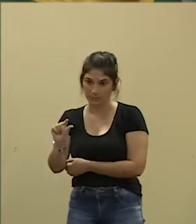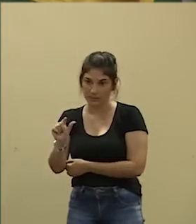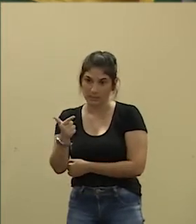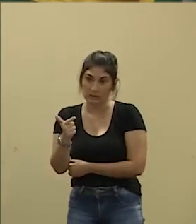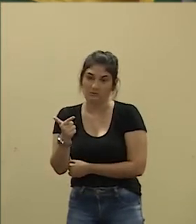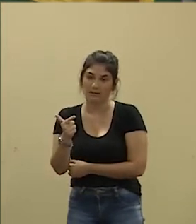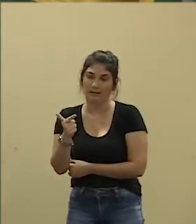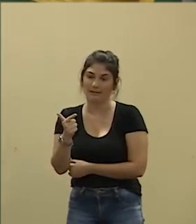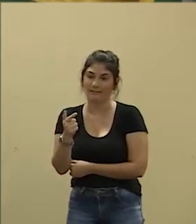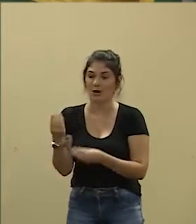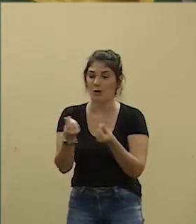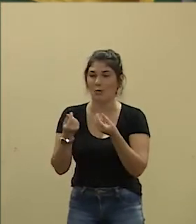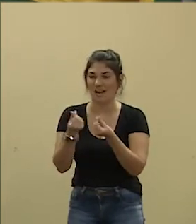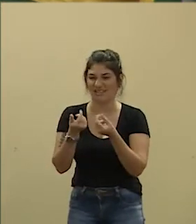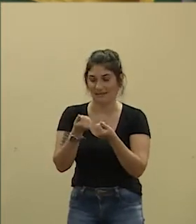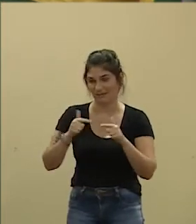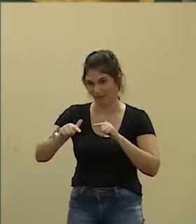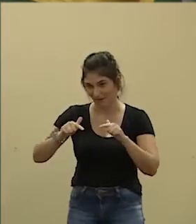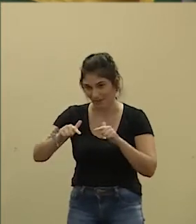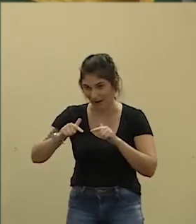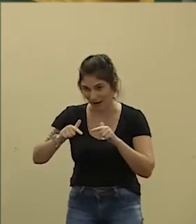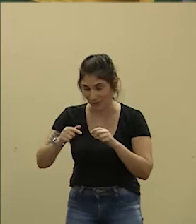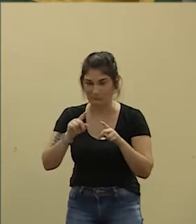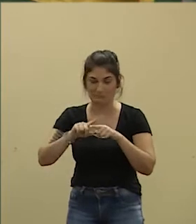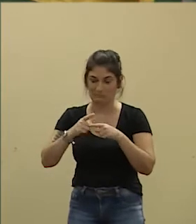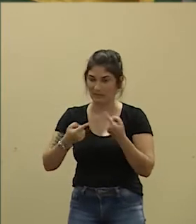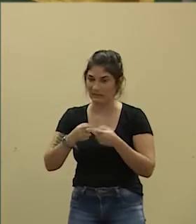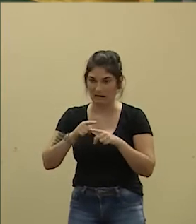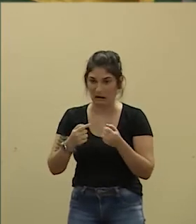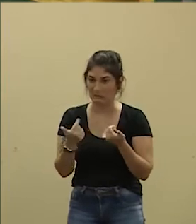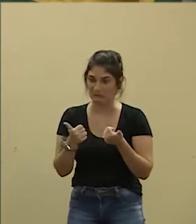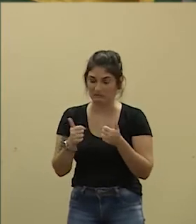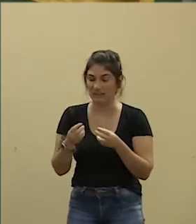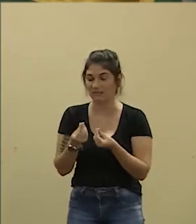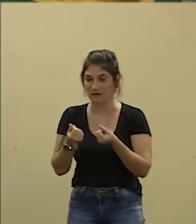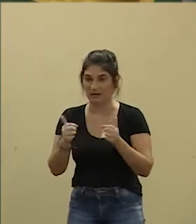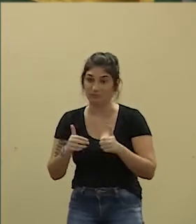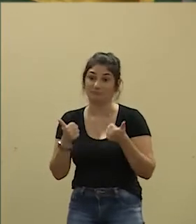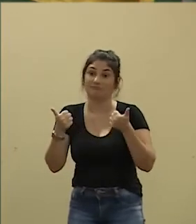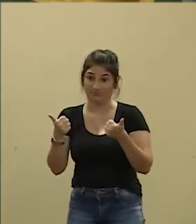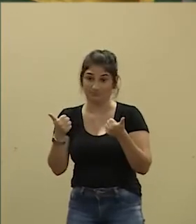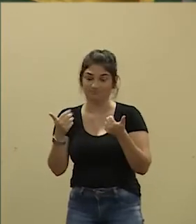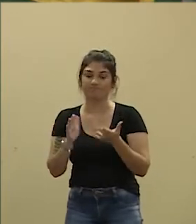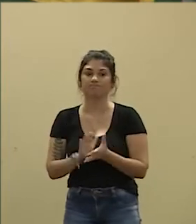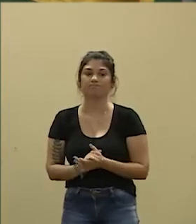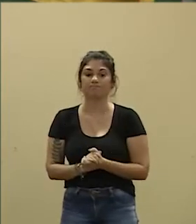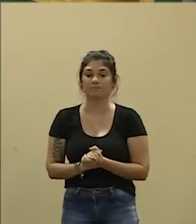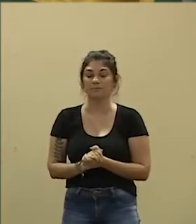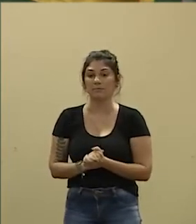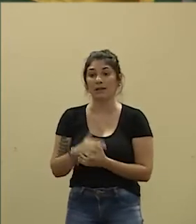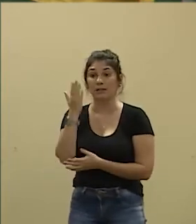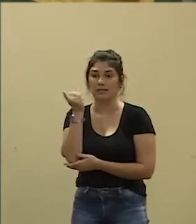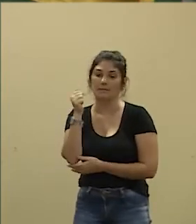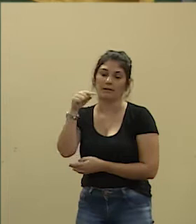a qualidade do do seu material e as suas práticas de de ensino e aprendizagem ea gente sabe